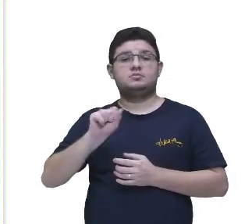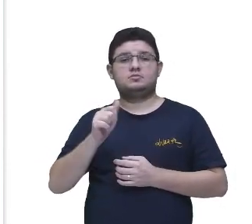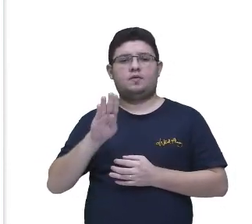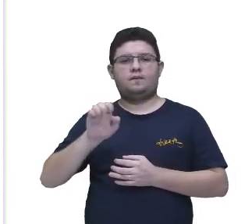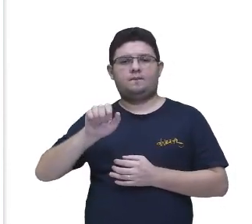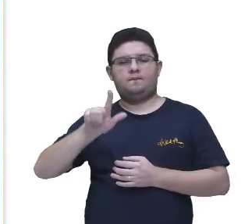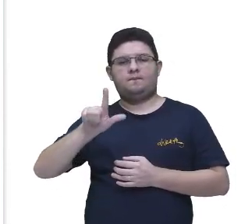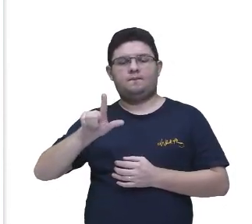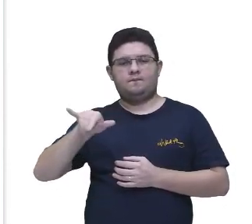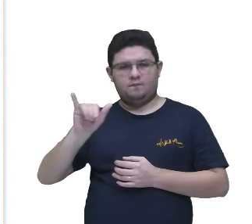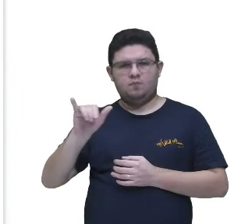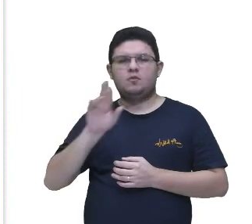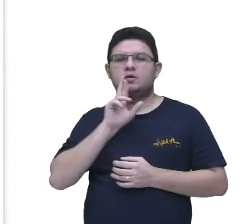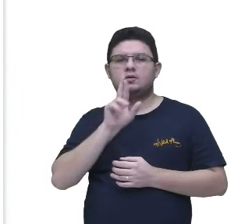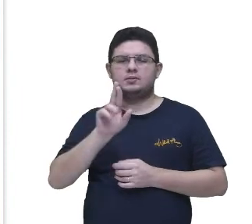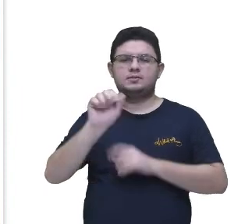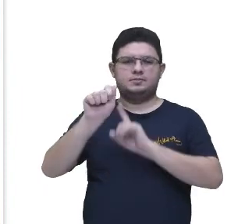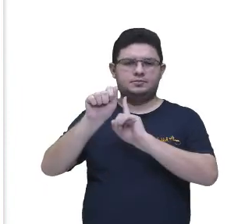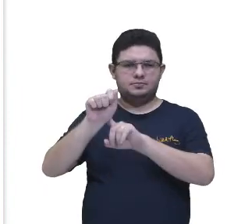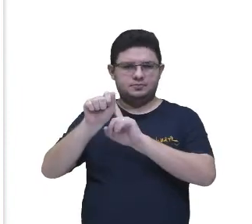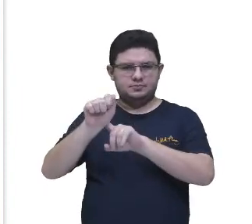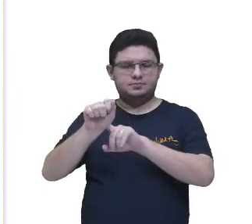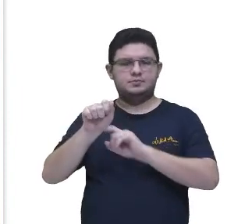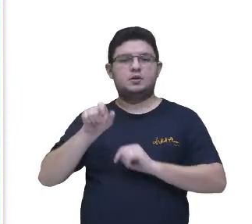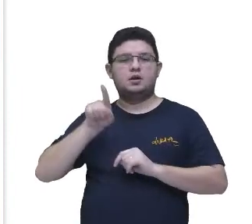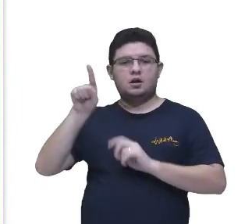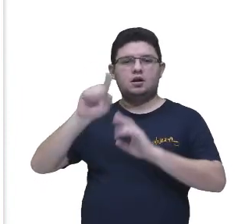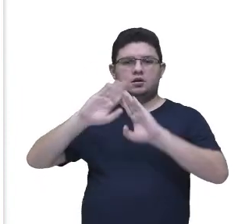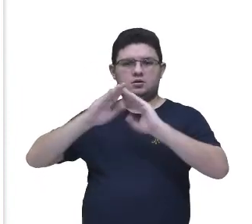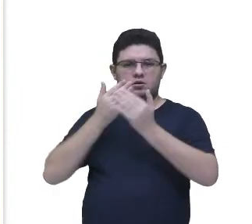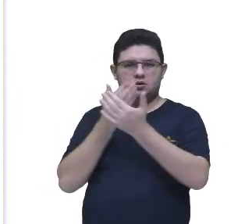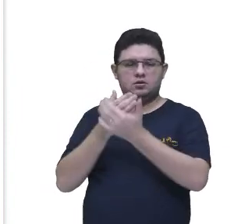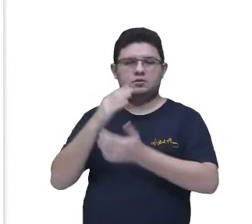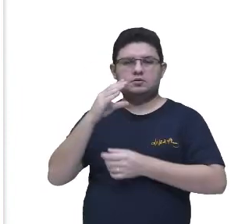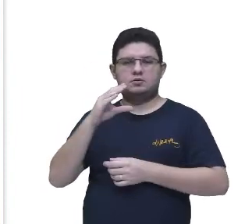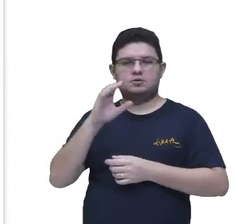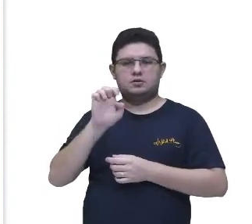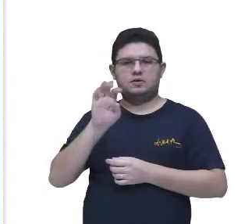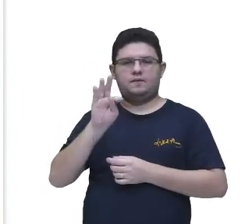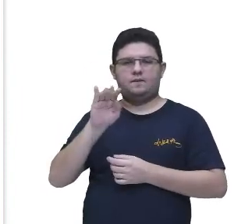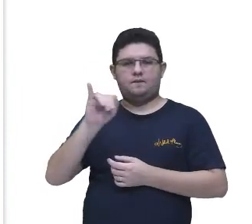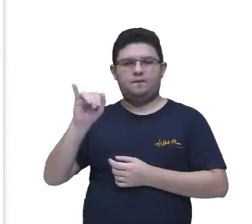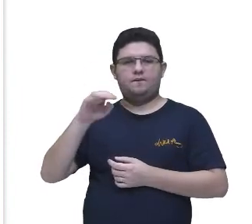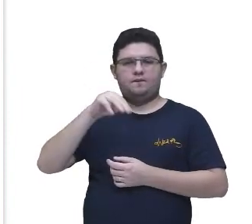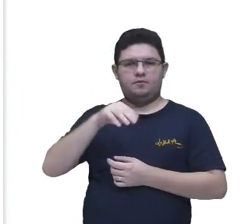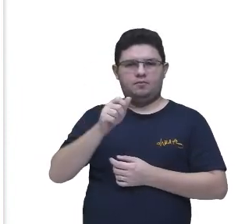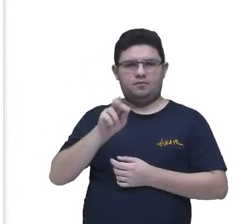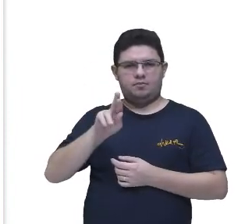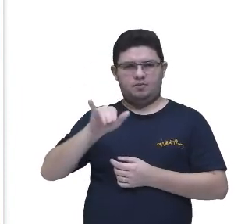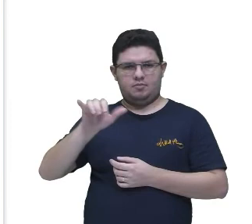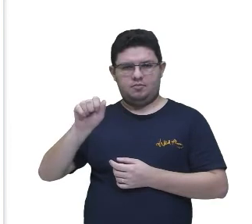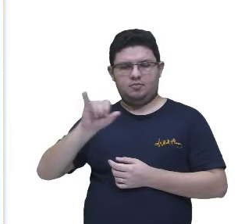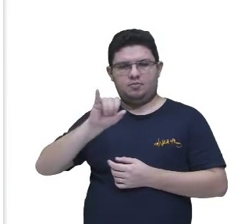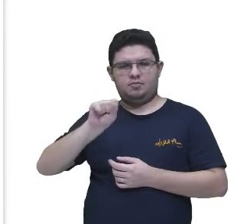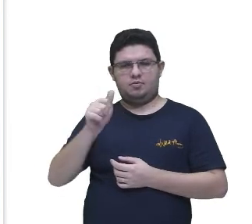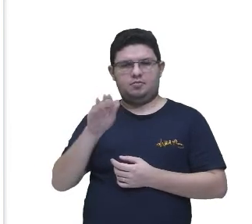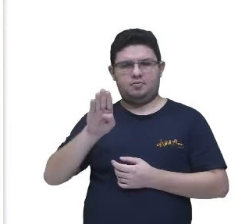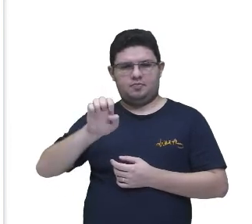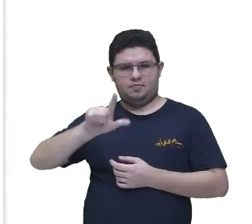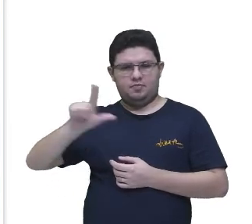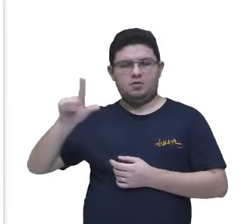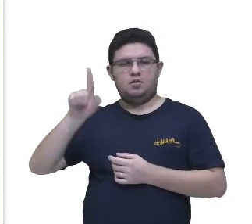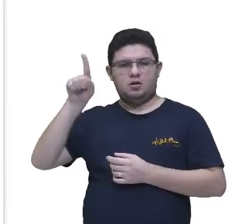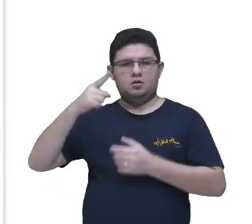que é do 7, Maria Isabel, lá de Iranduba. Seja bem-vinda também. O João Vitor